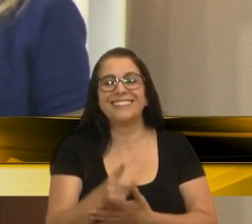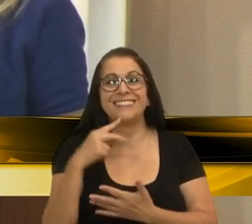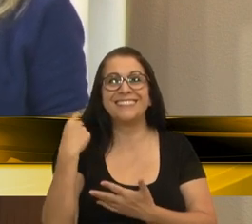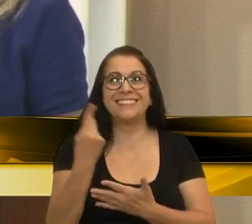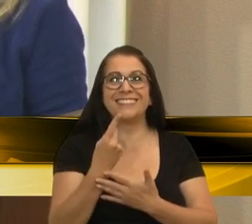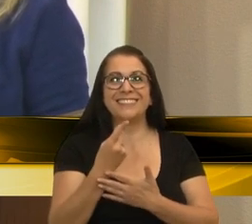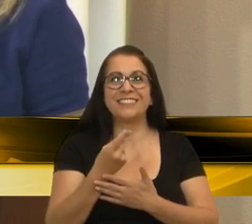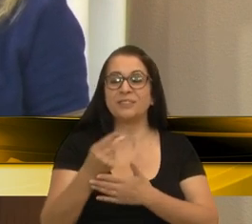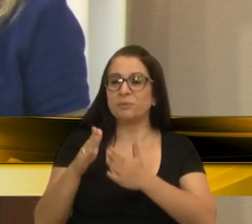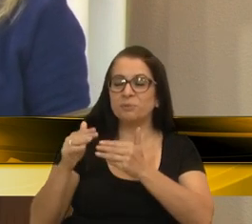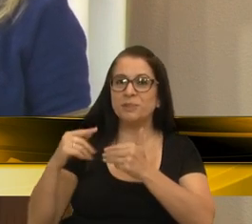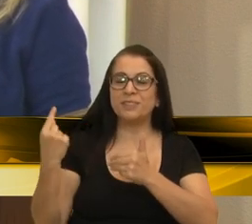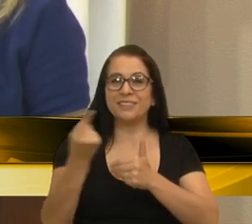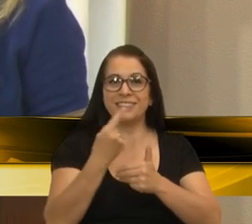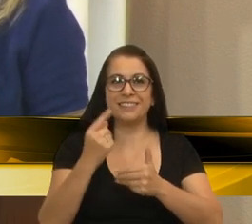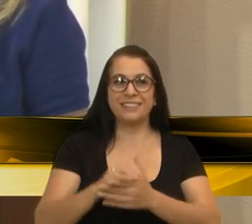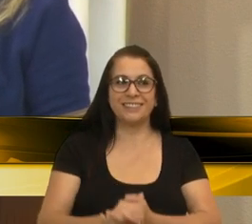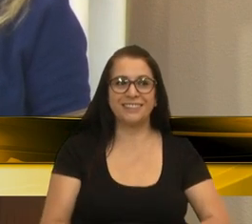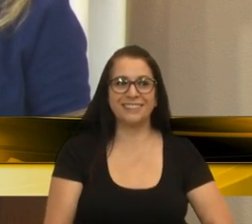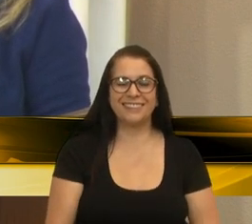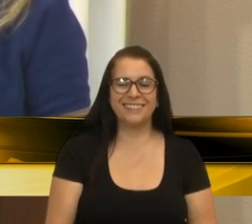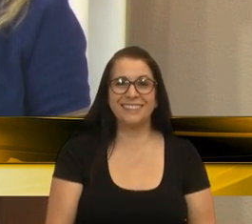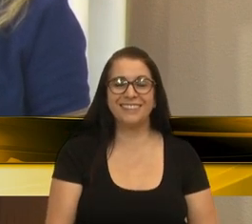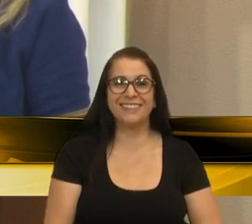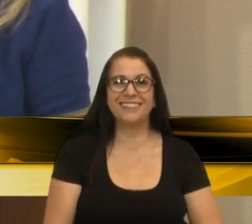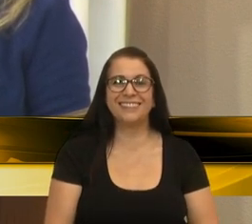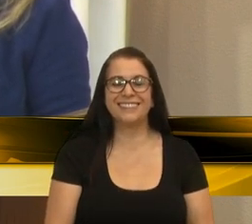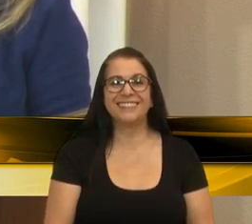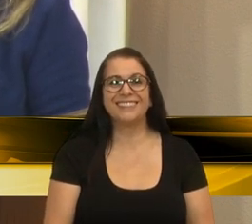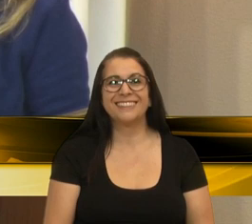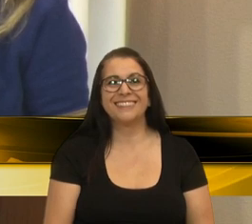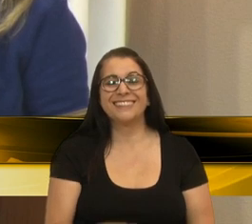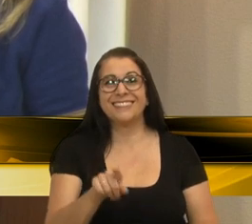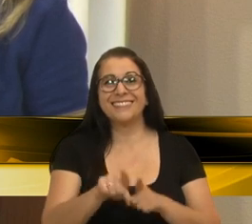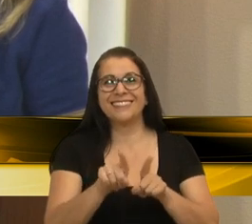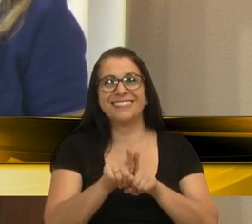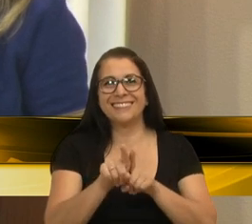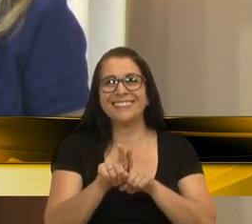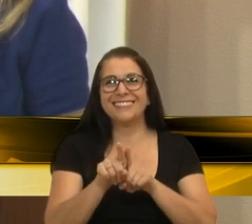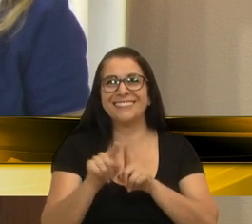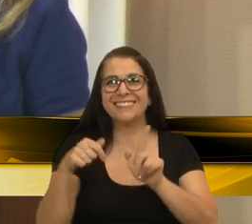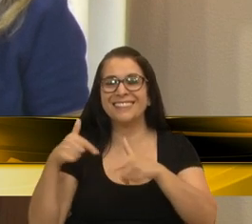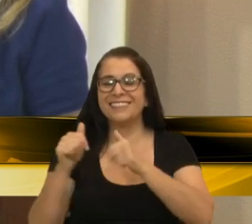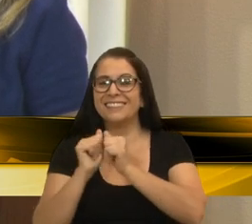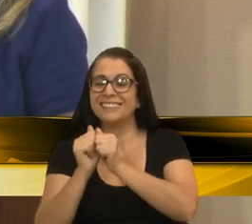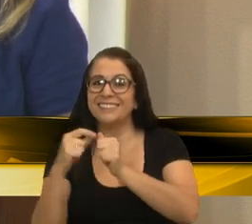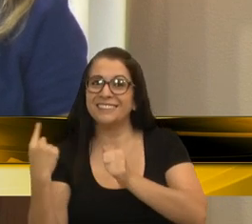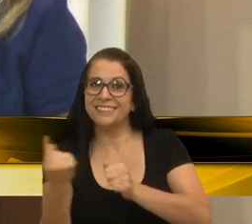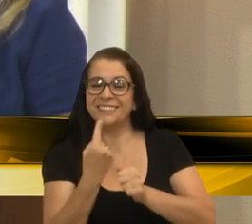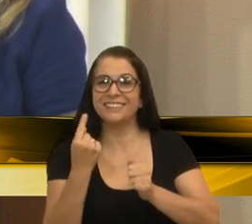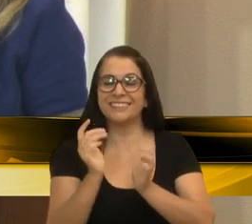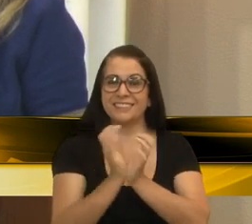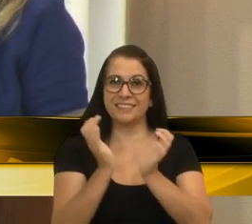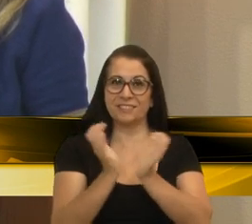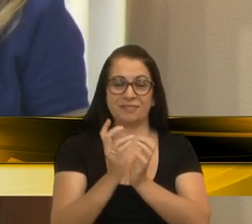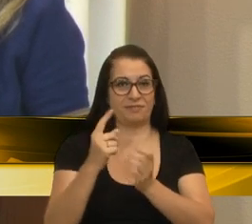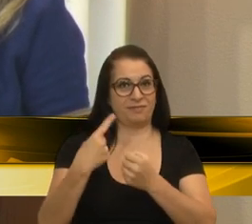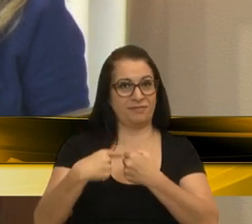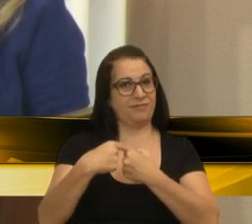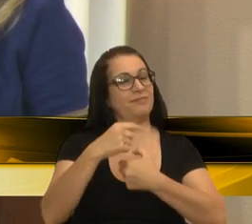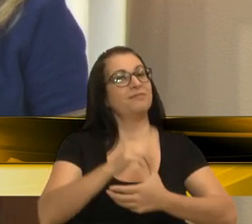o clamor foi por a construção de um trabalho conjunto, coletivo na